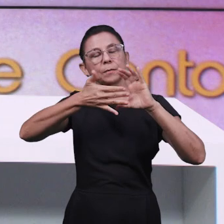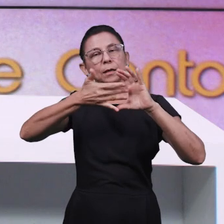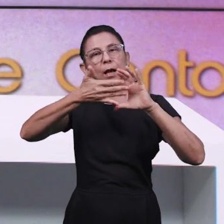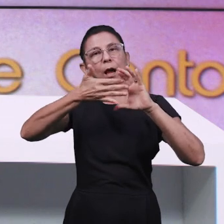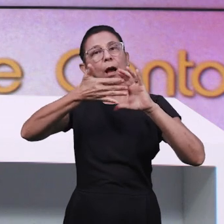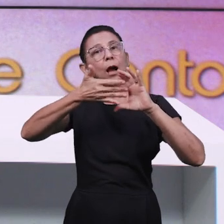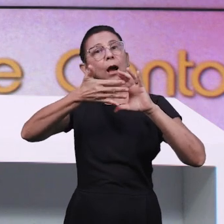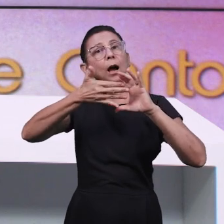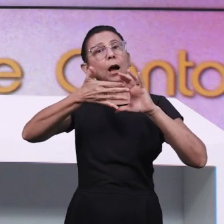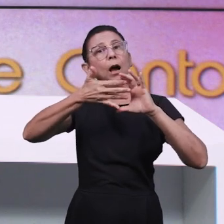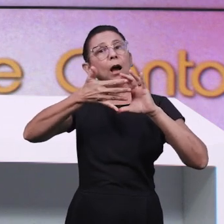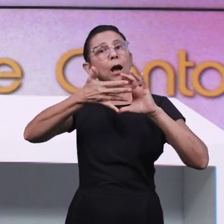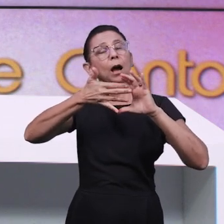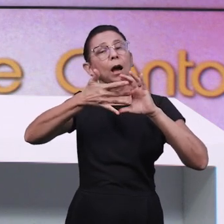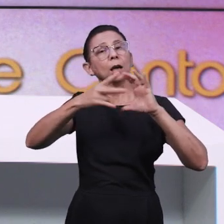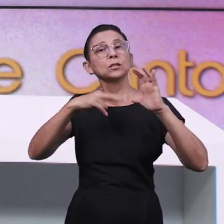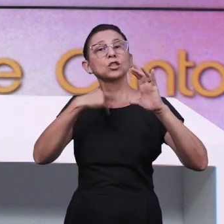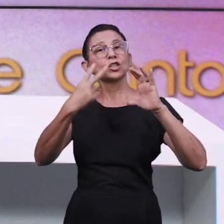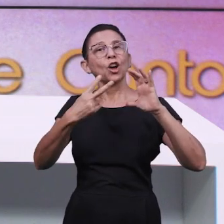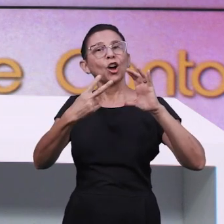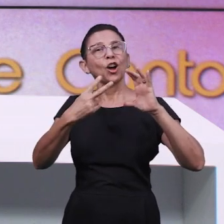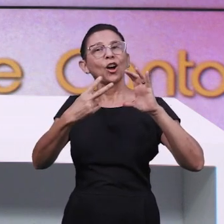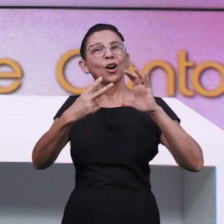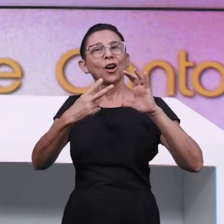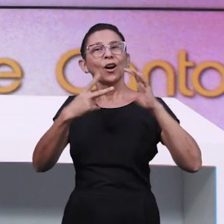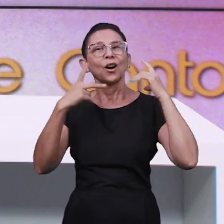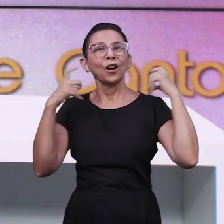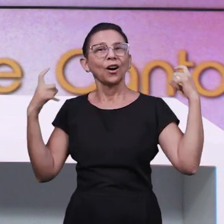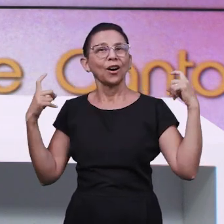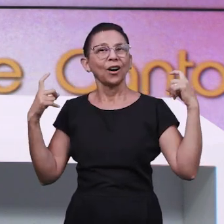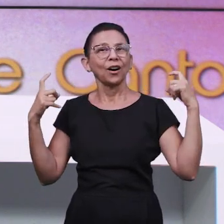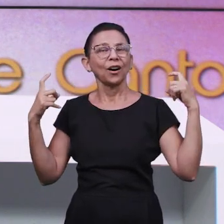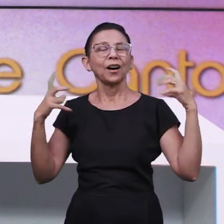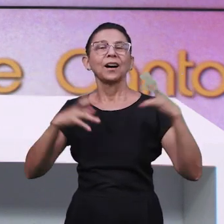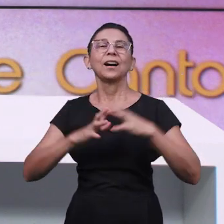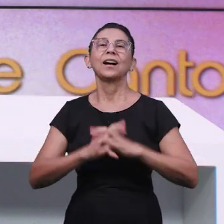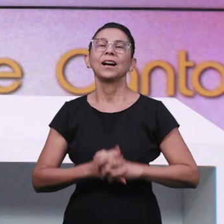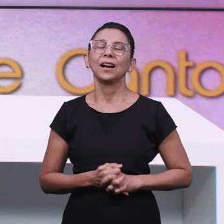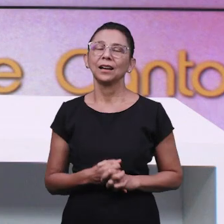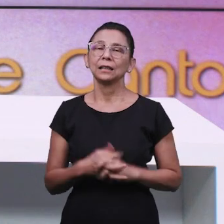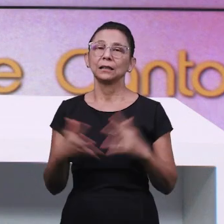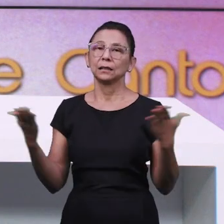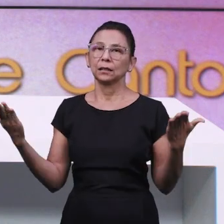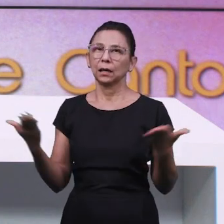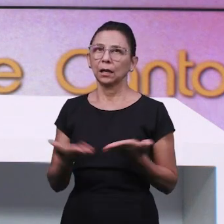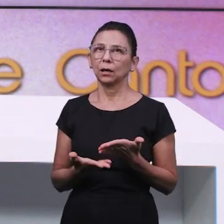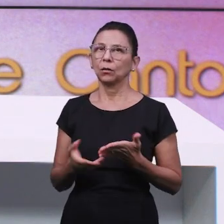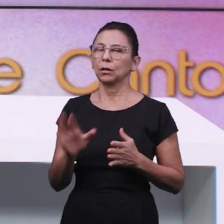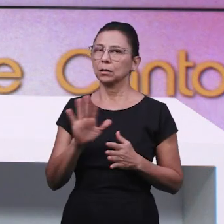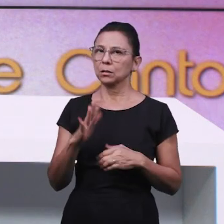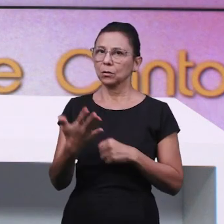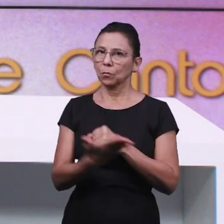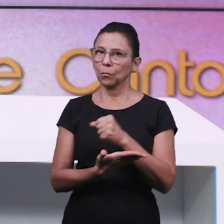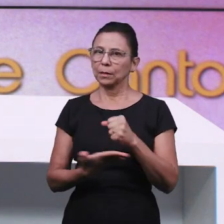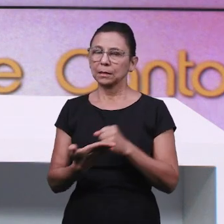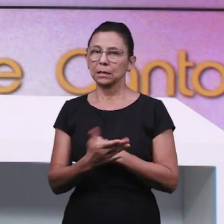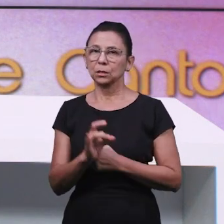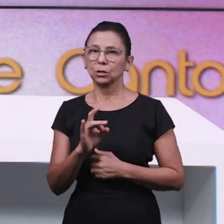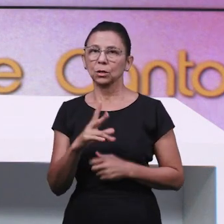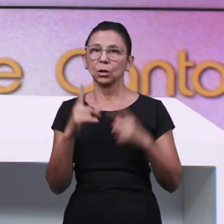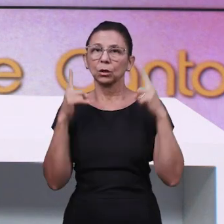a partir disso, som de voz. Aqui, por enquanto, nós temos basicamente